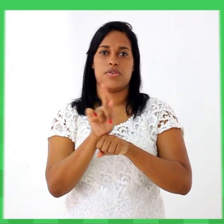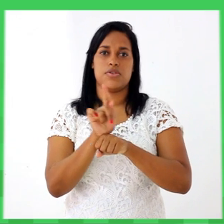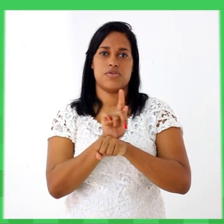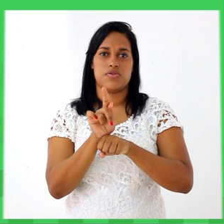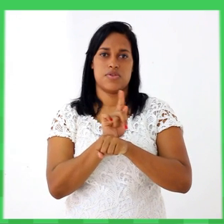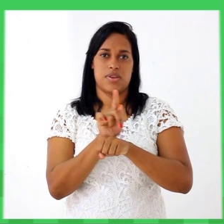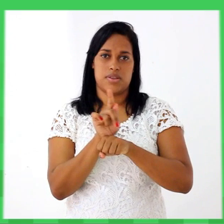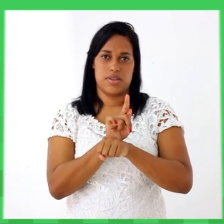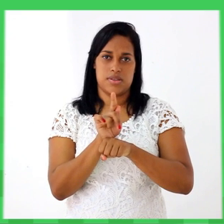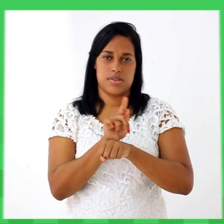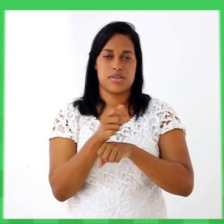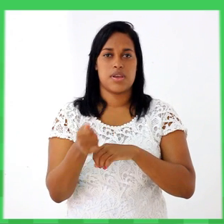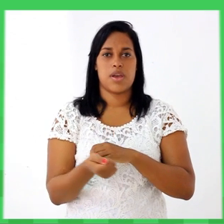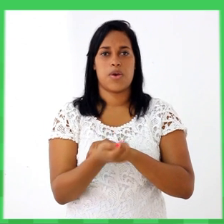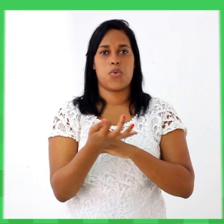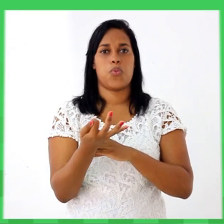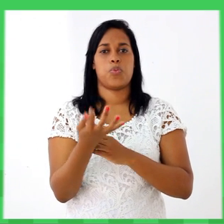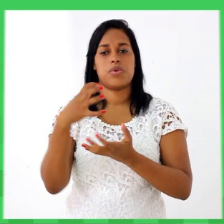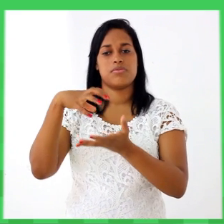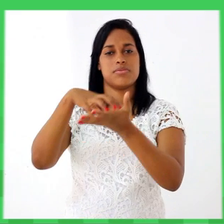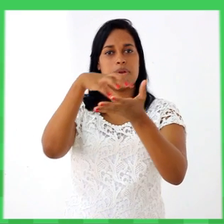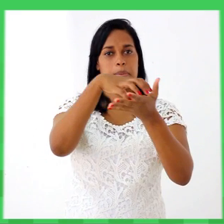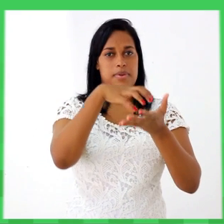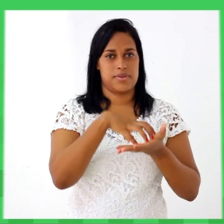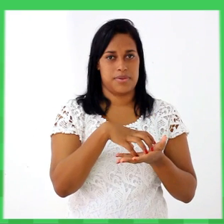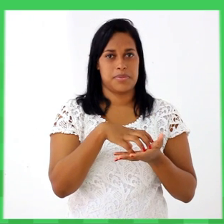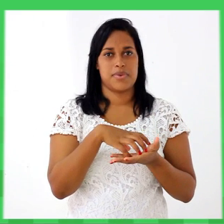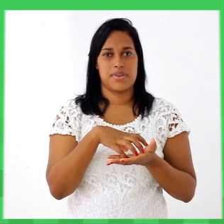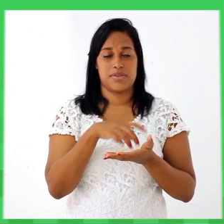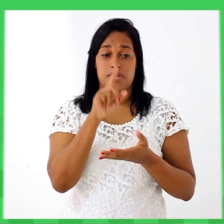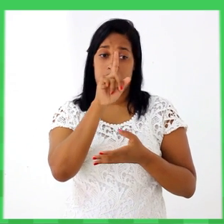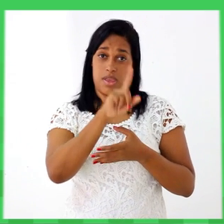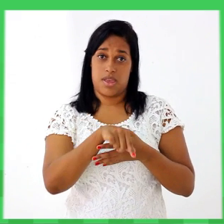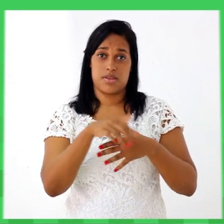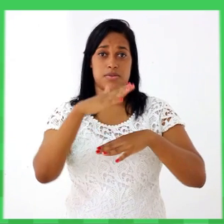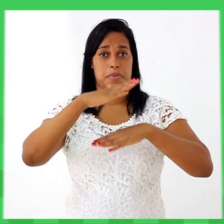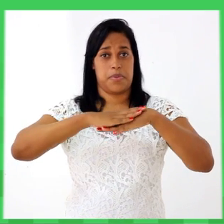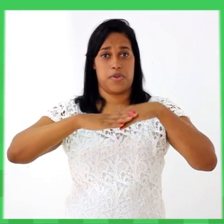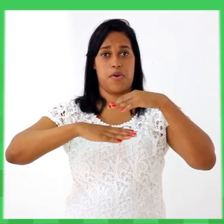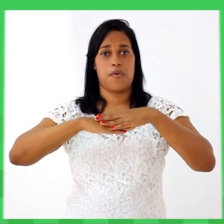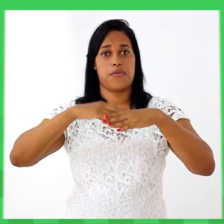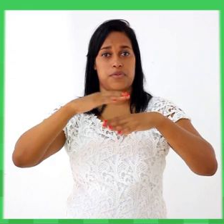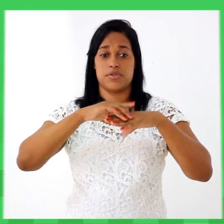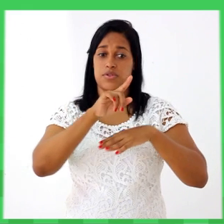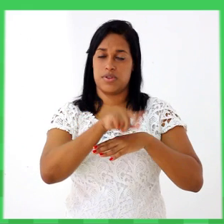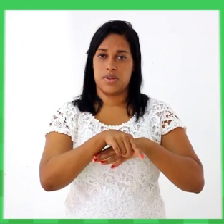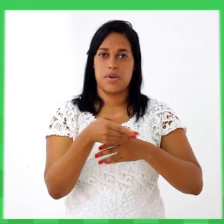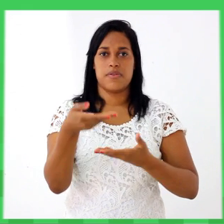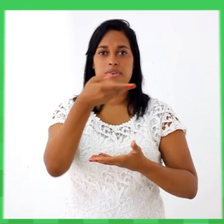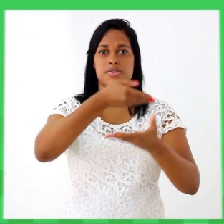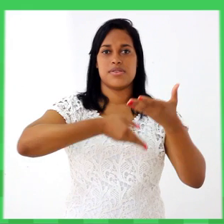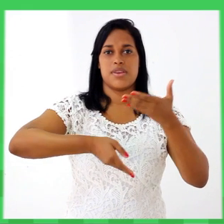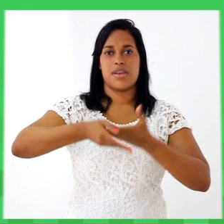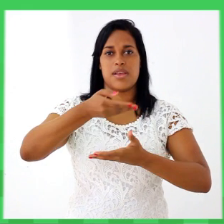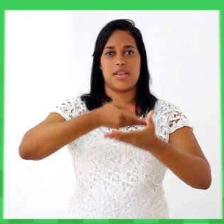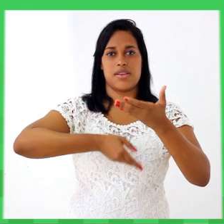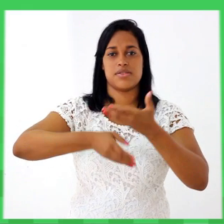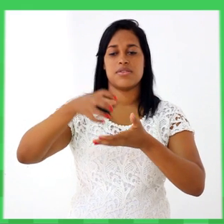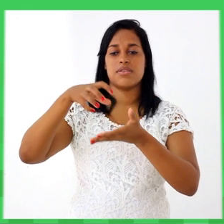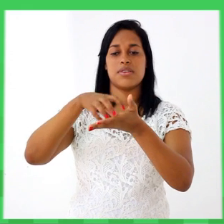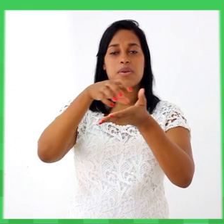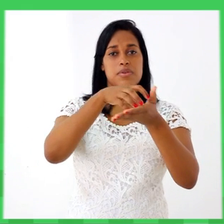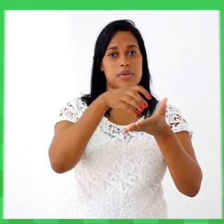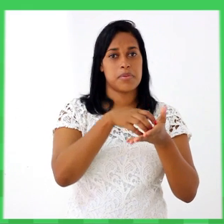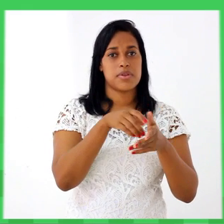gerenciar quantos departamentos. Então, esse empregado vai relacionar com o departamento com